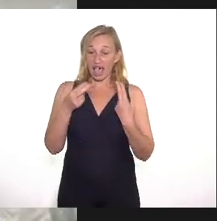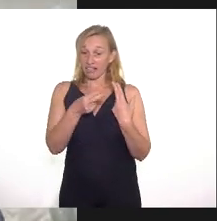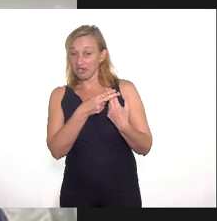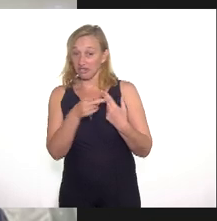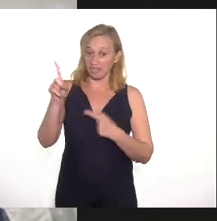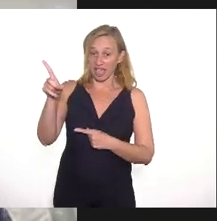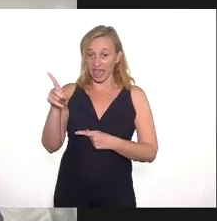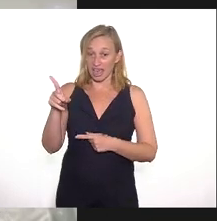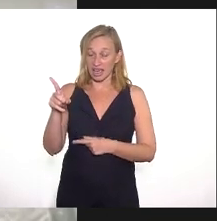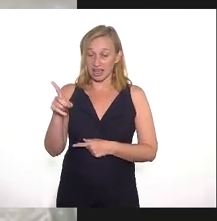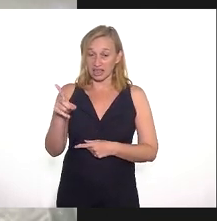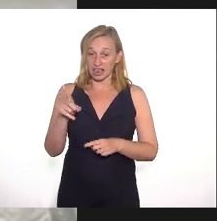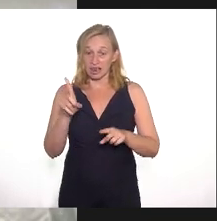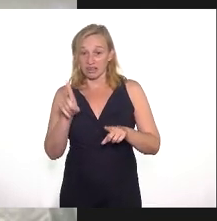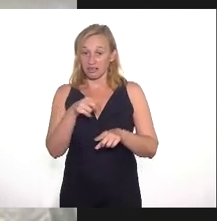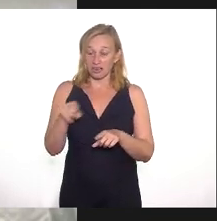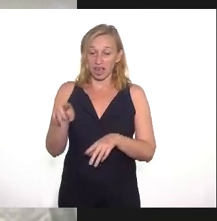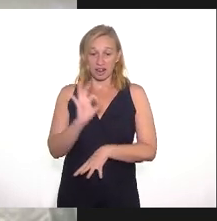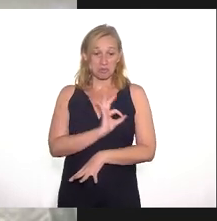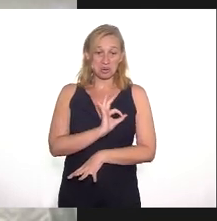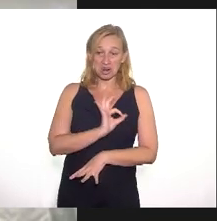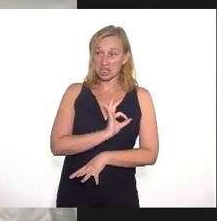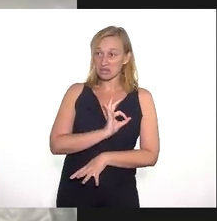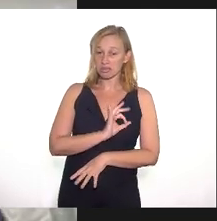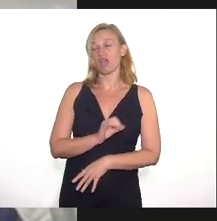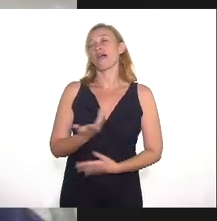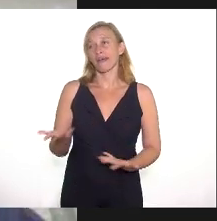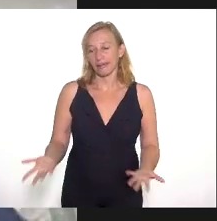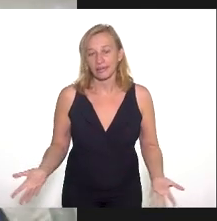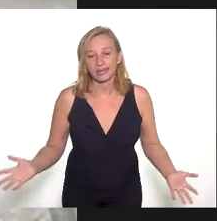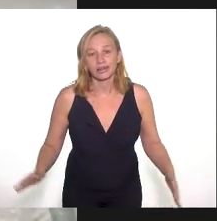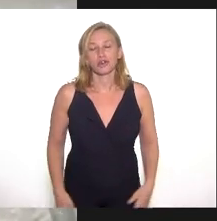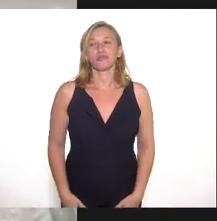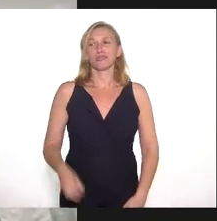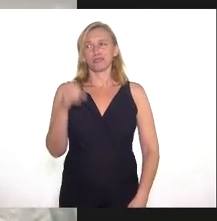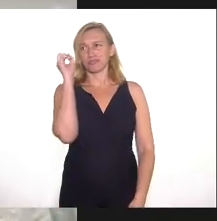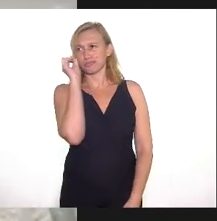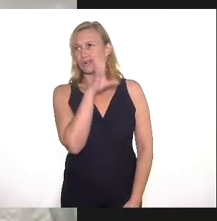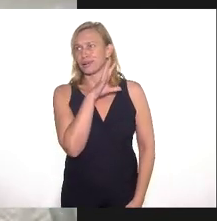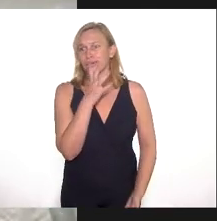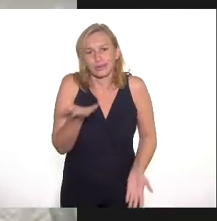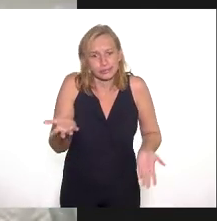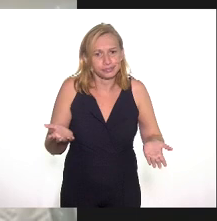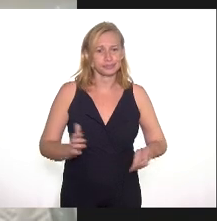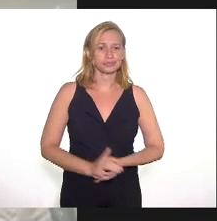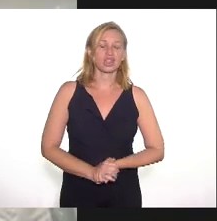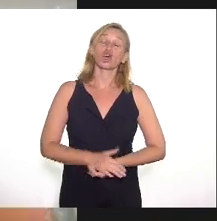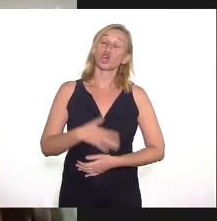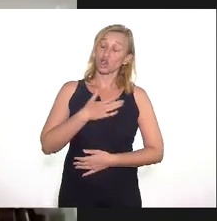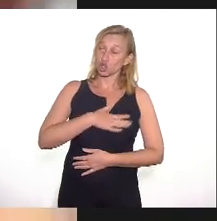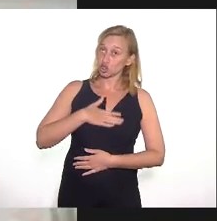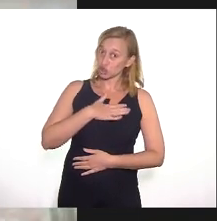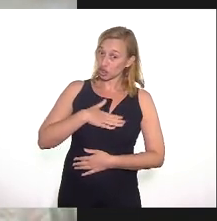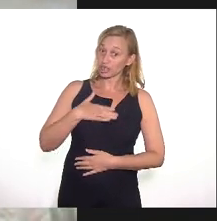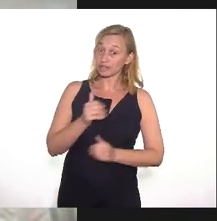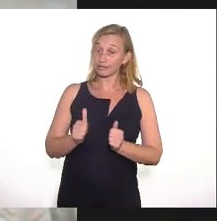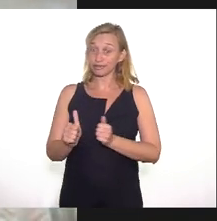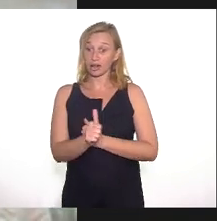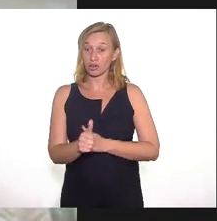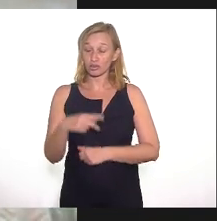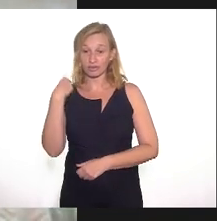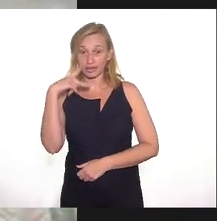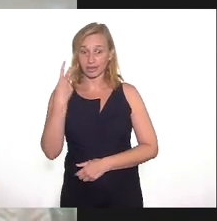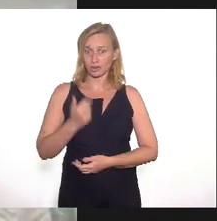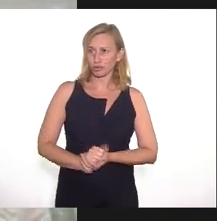pela desmilitarização da nossa Polícia Militar. Fica aqui o meu repúdio e gostaria de confrontar essa